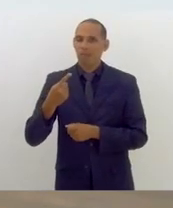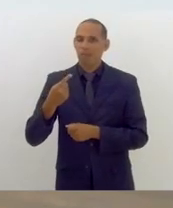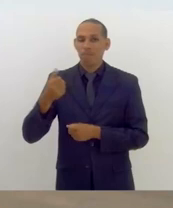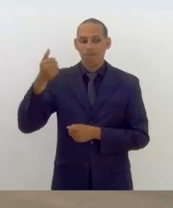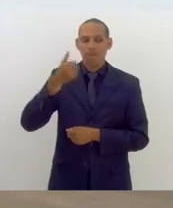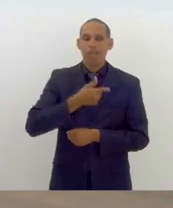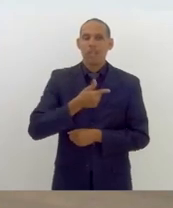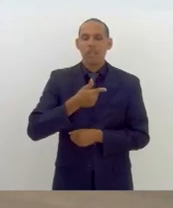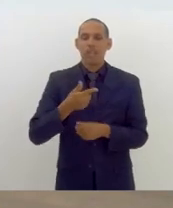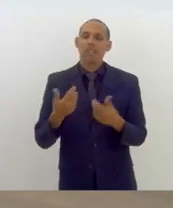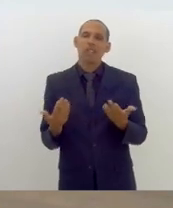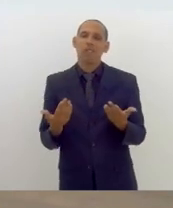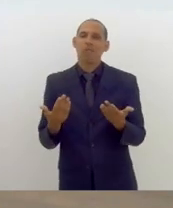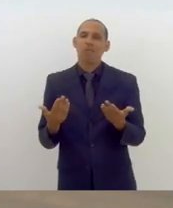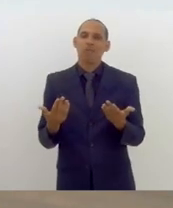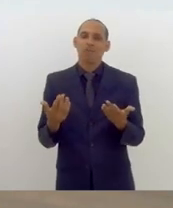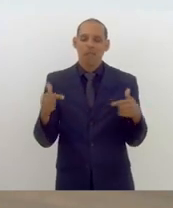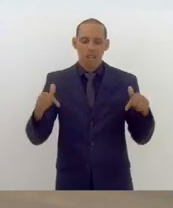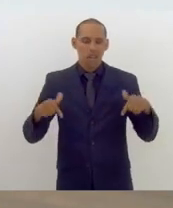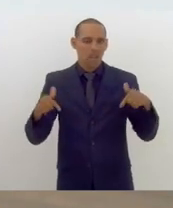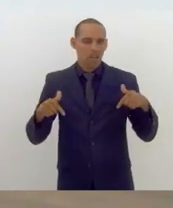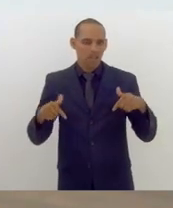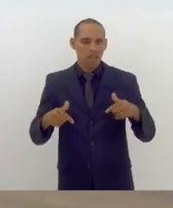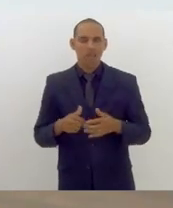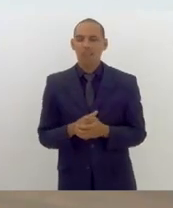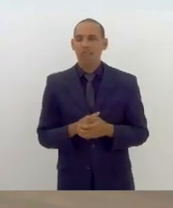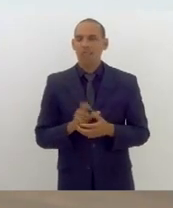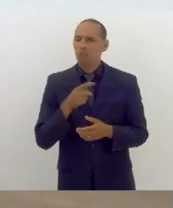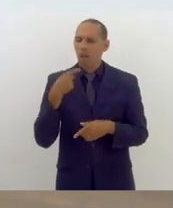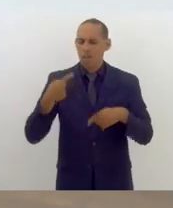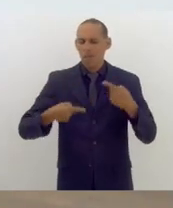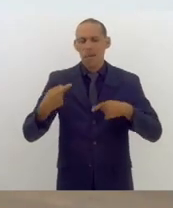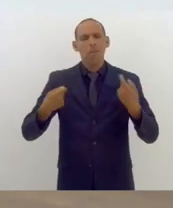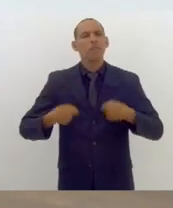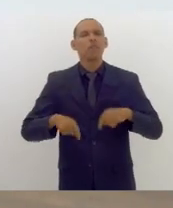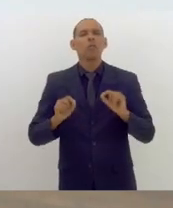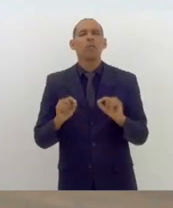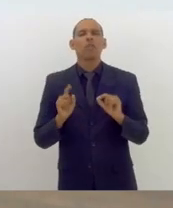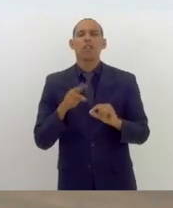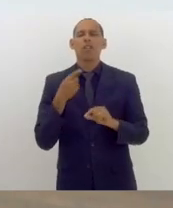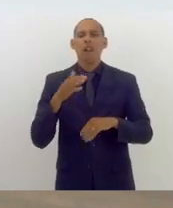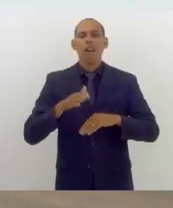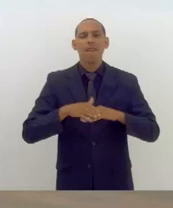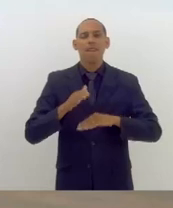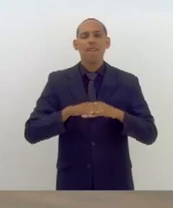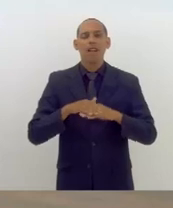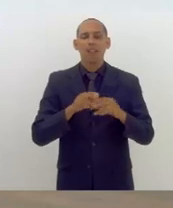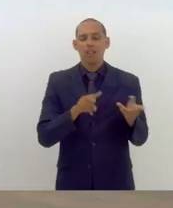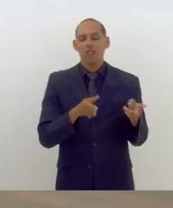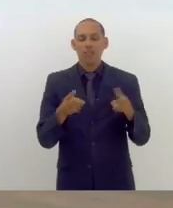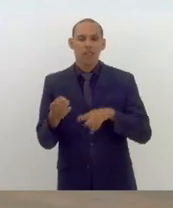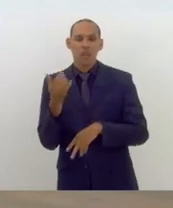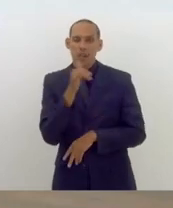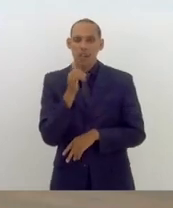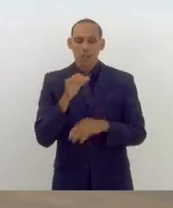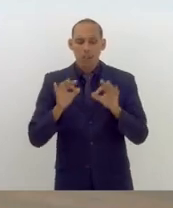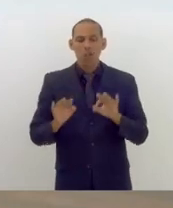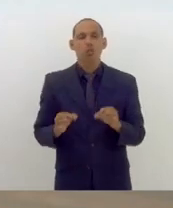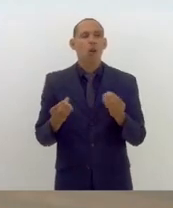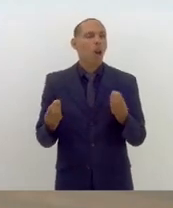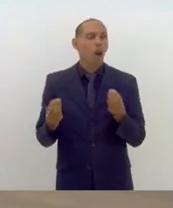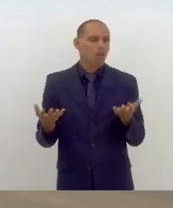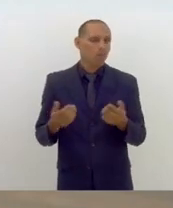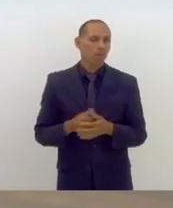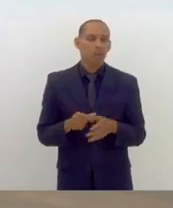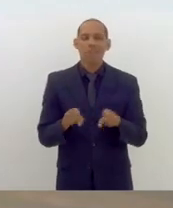e eu acho que o que essa casa Devia estar debatendo é como é que a gente faz um processo de transição energética Justa e